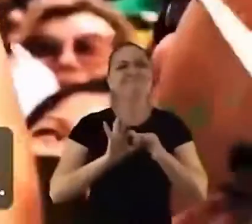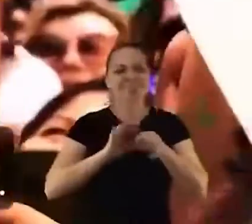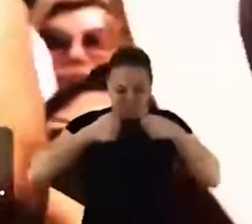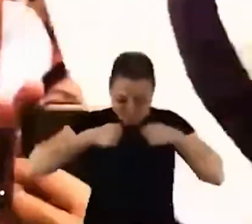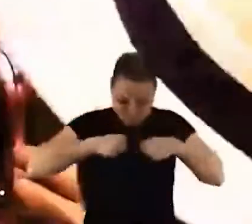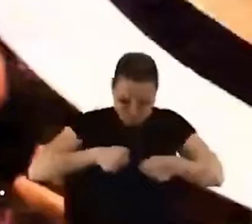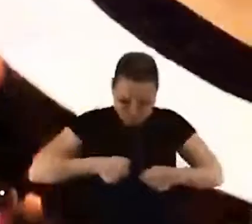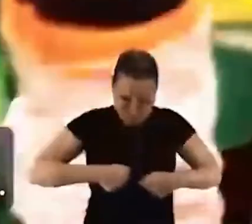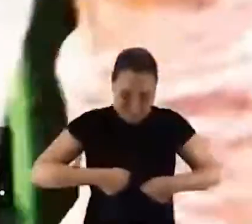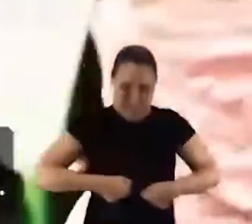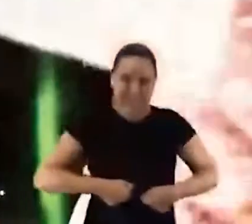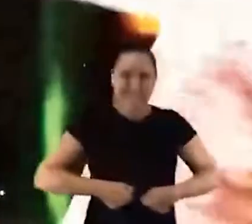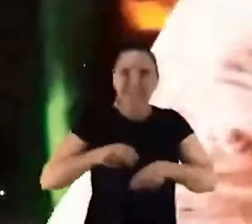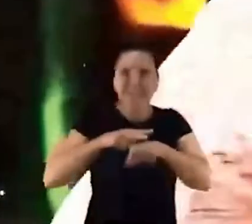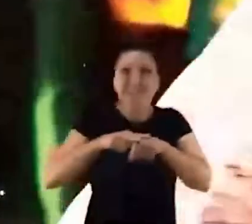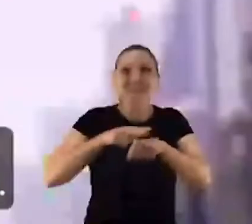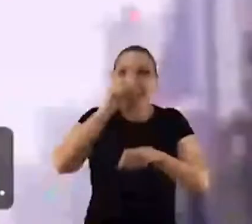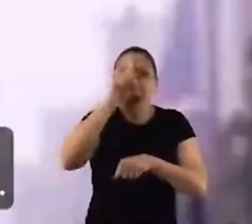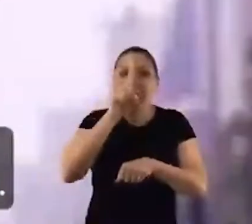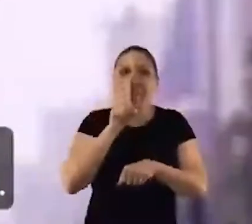amado.